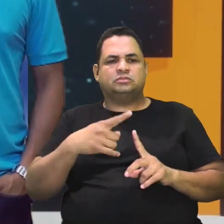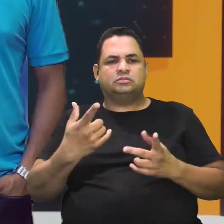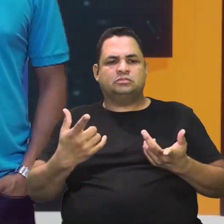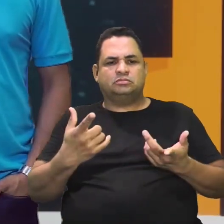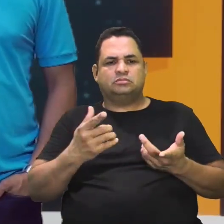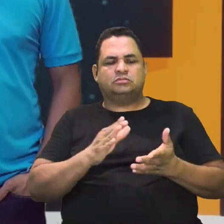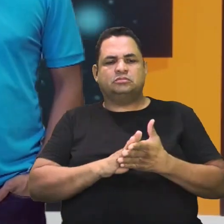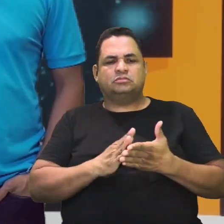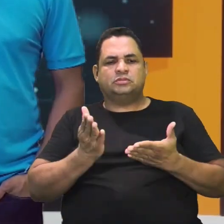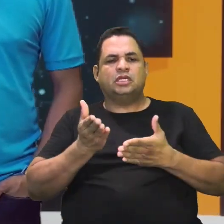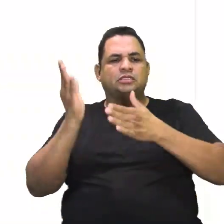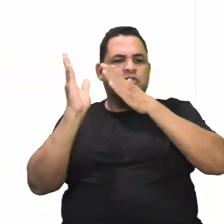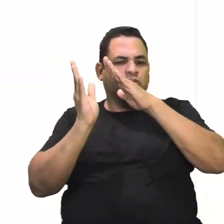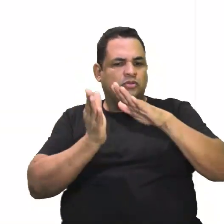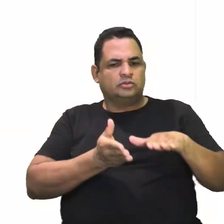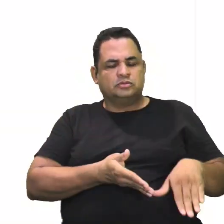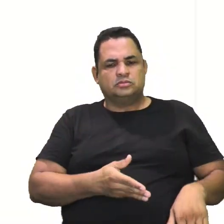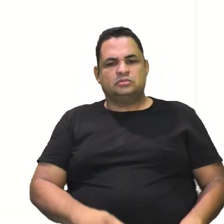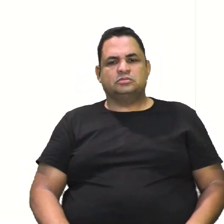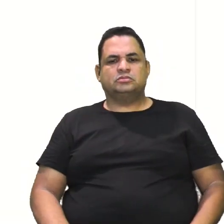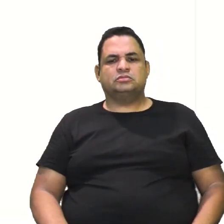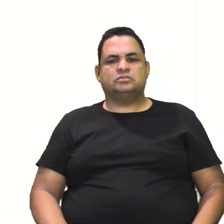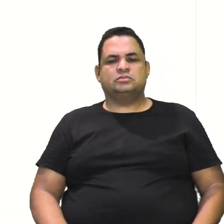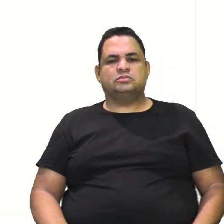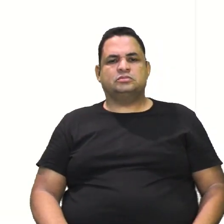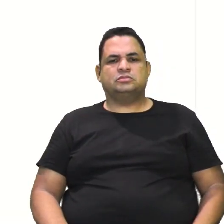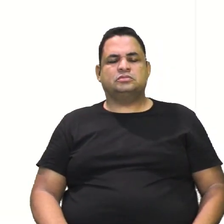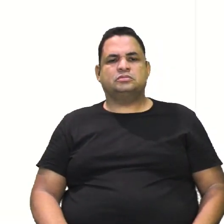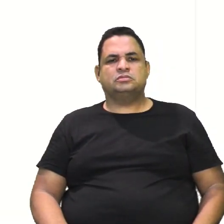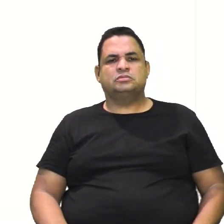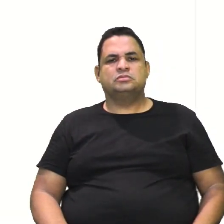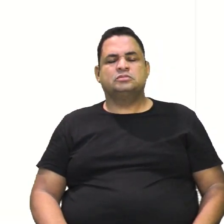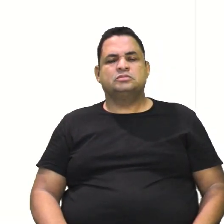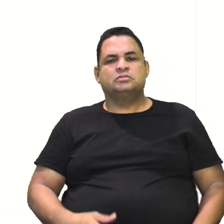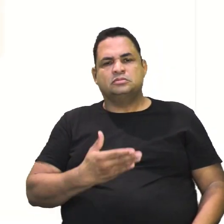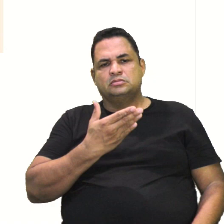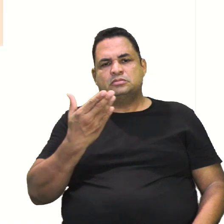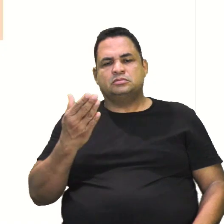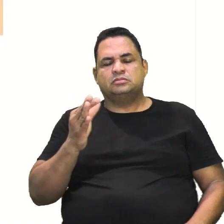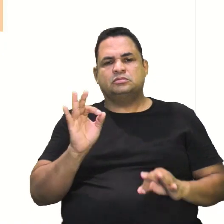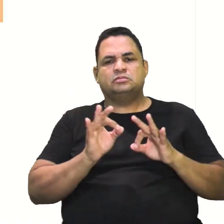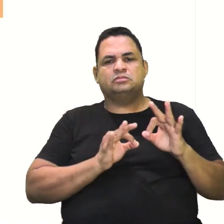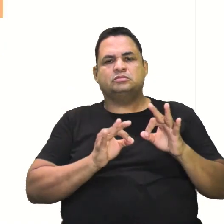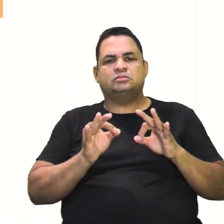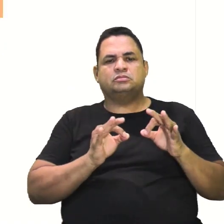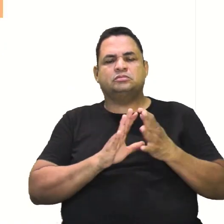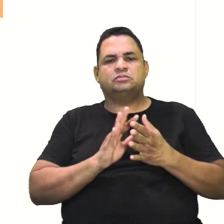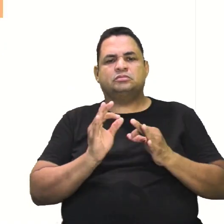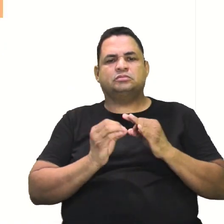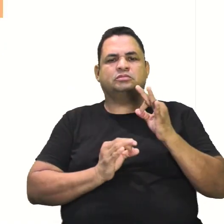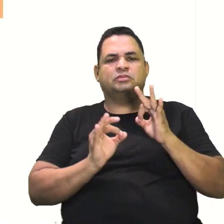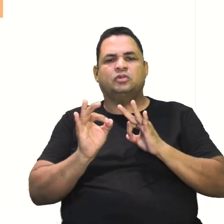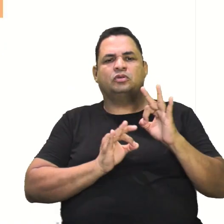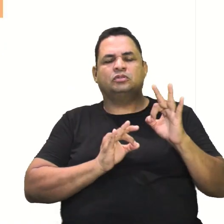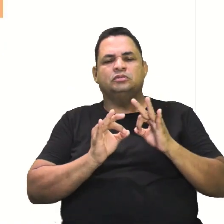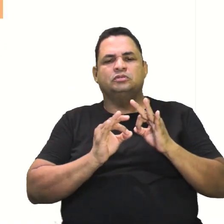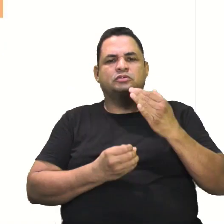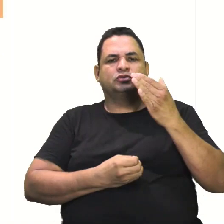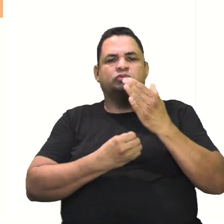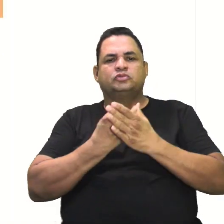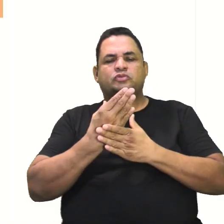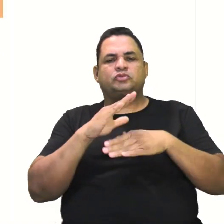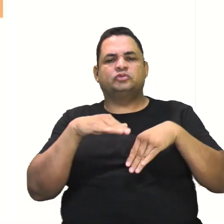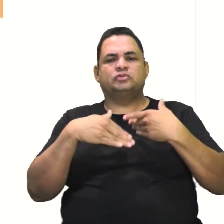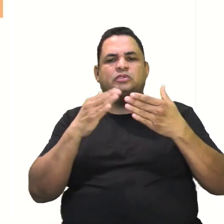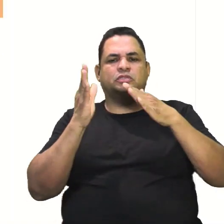reta concorrente. Quer ver? Vamos entender melhor. Olha lá. Falando de retas perpendiculares, é aquelas que formam um ângulo, né? As concorrentes